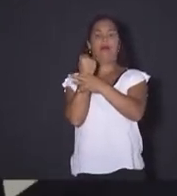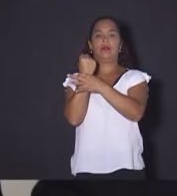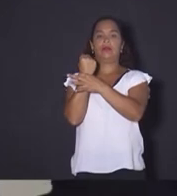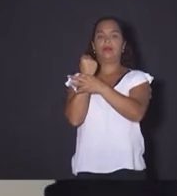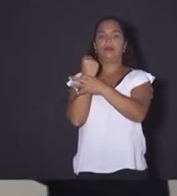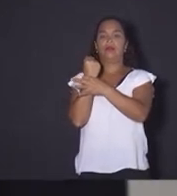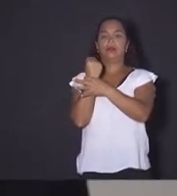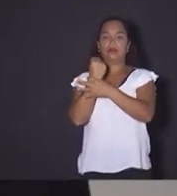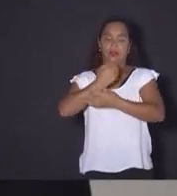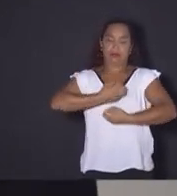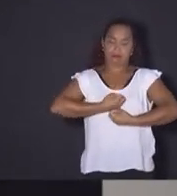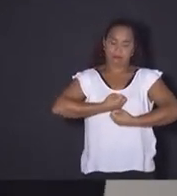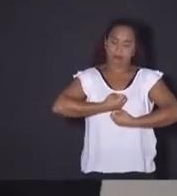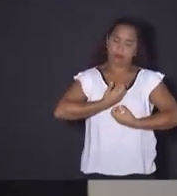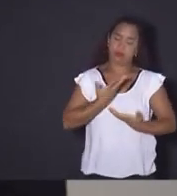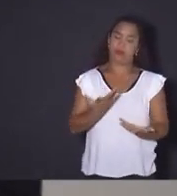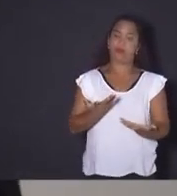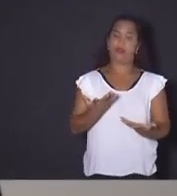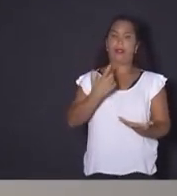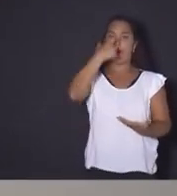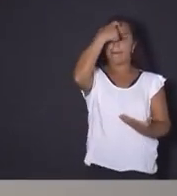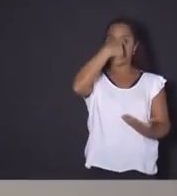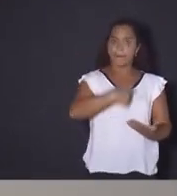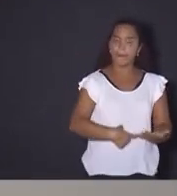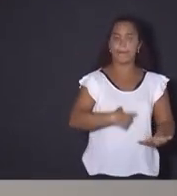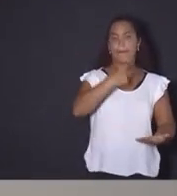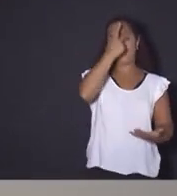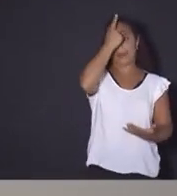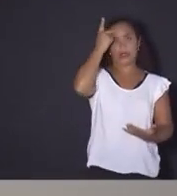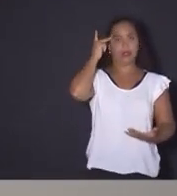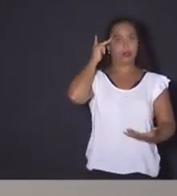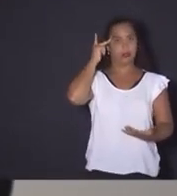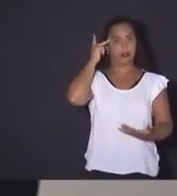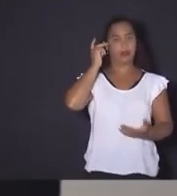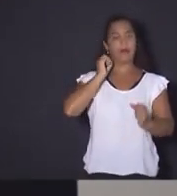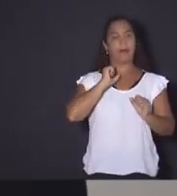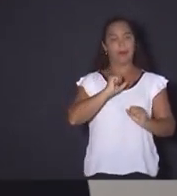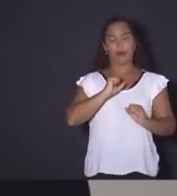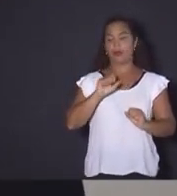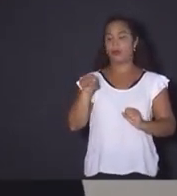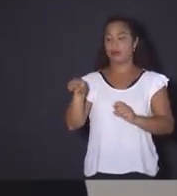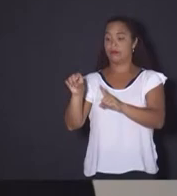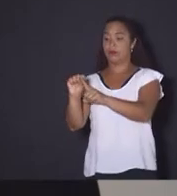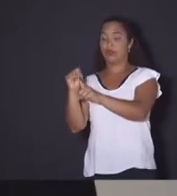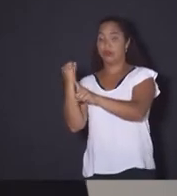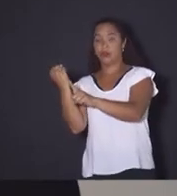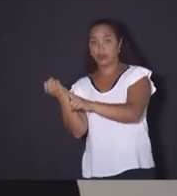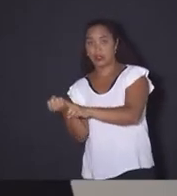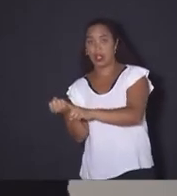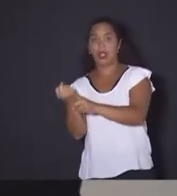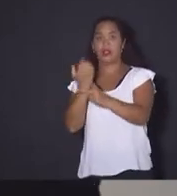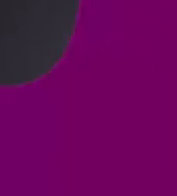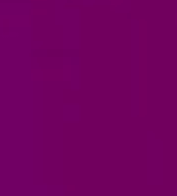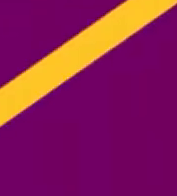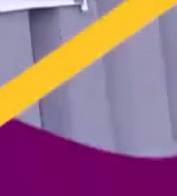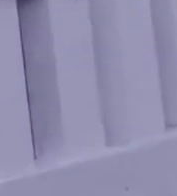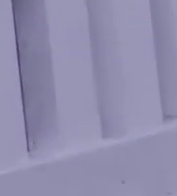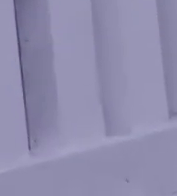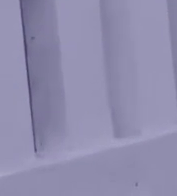individuais e garantir, portanto, uma relação mais econômica entre sociedade, governos e empresas.